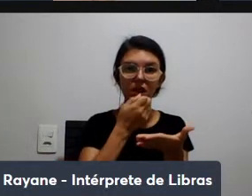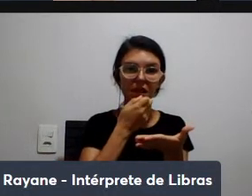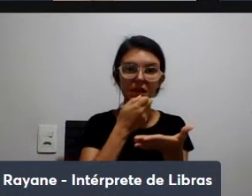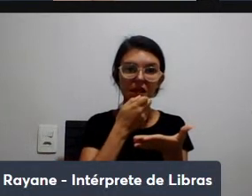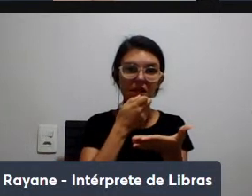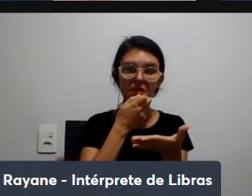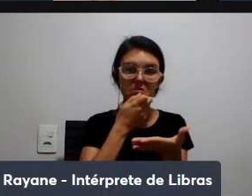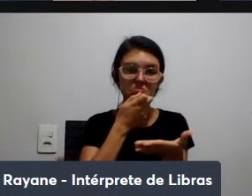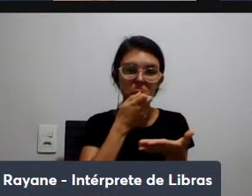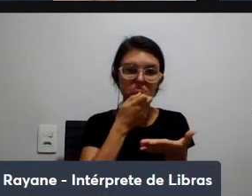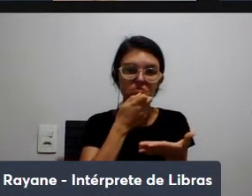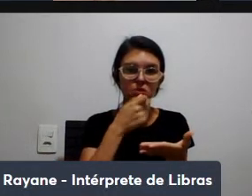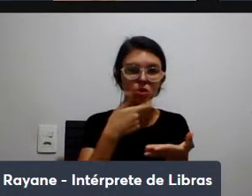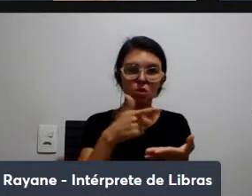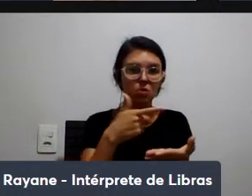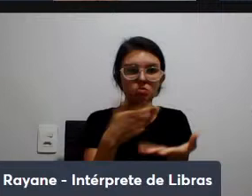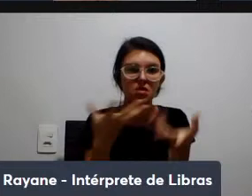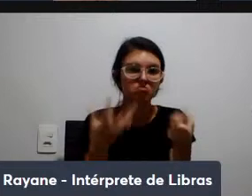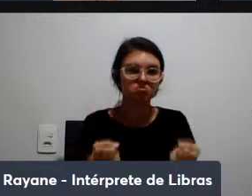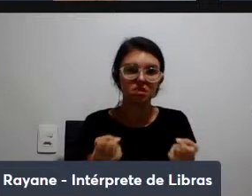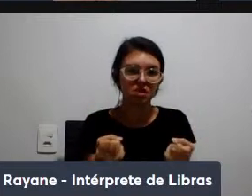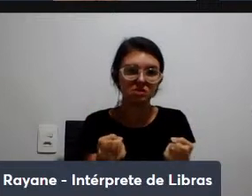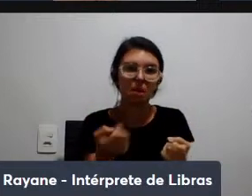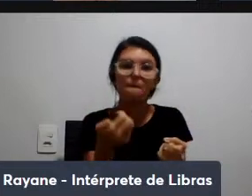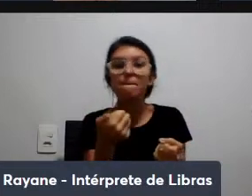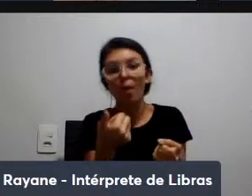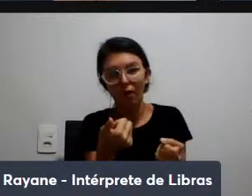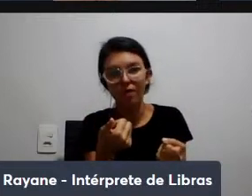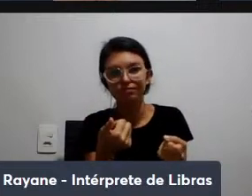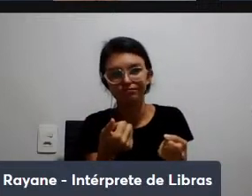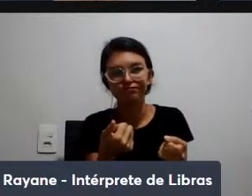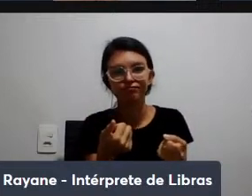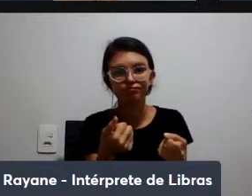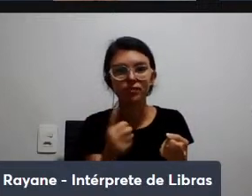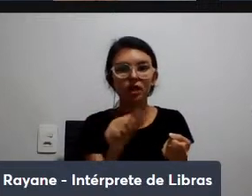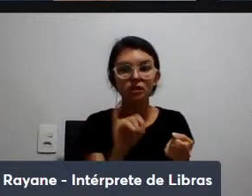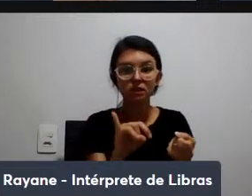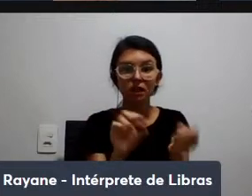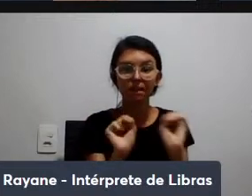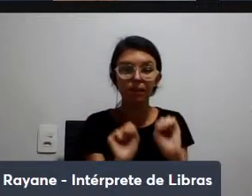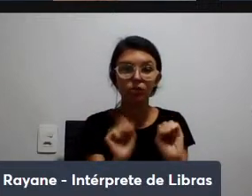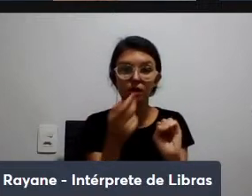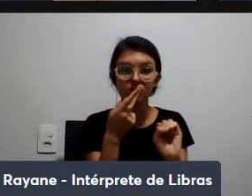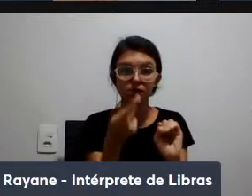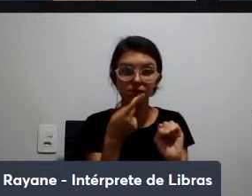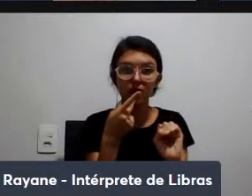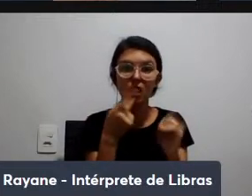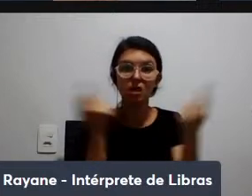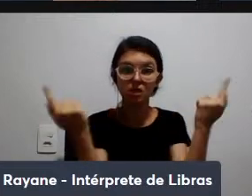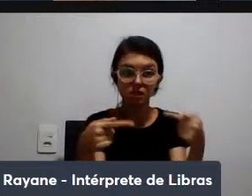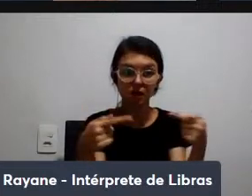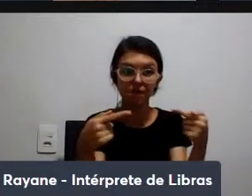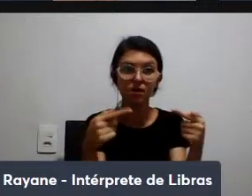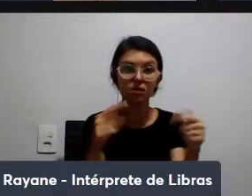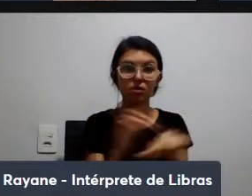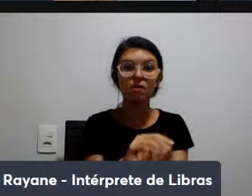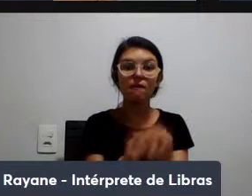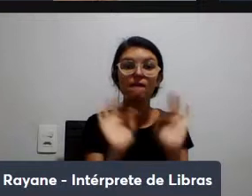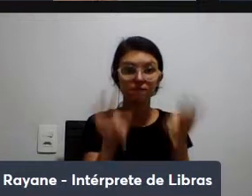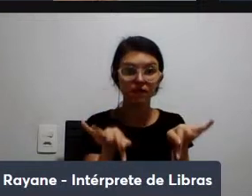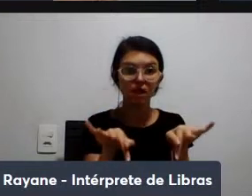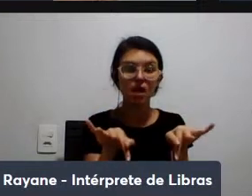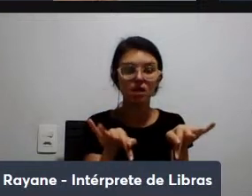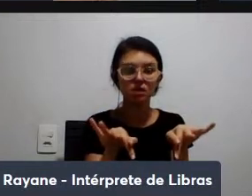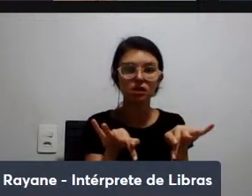não tendo tanta recepção, né? Então, ali, se ela pudesse falar um pouco ainda desses desafios, e para encerrar